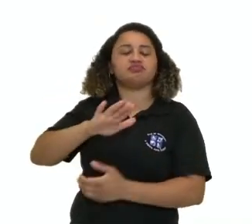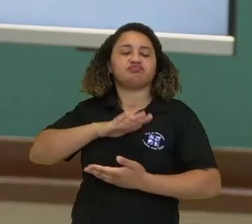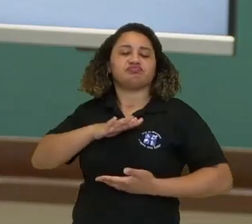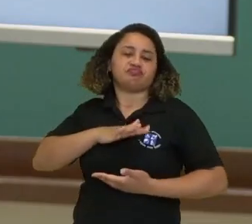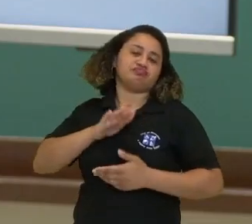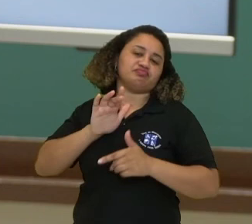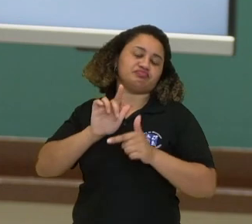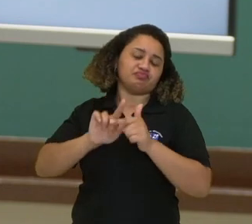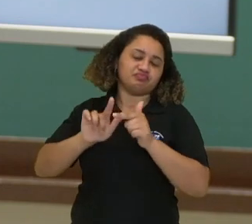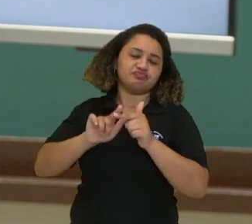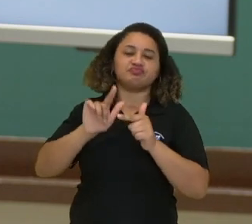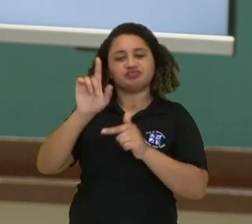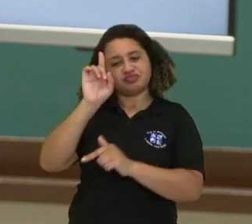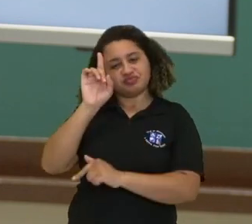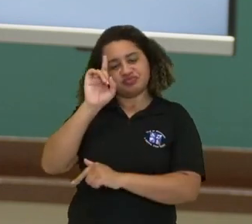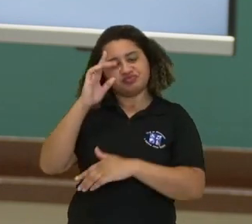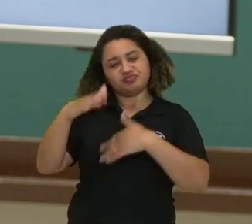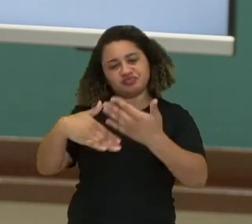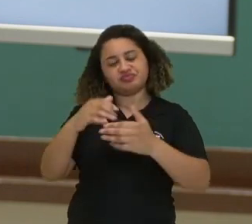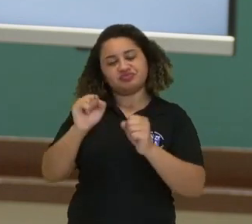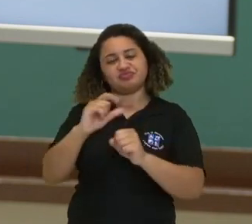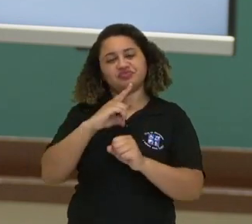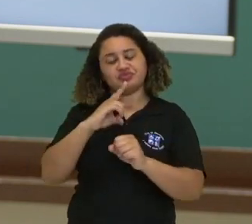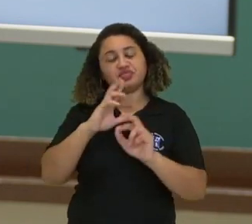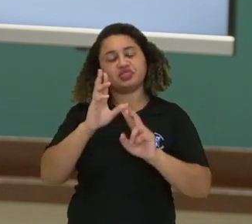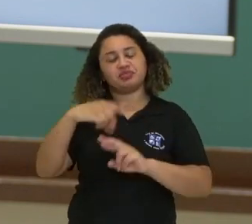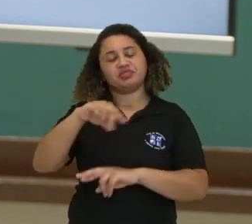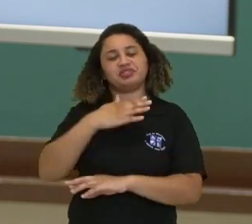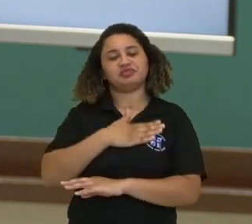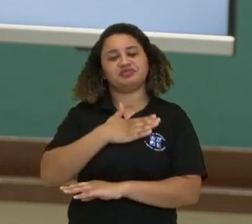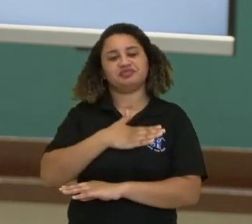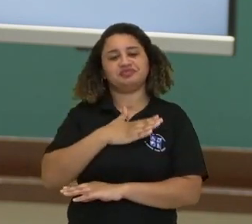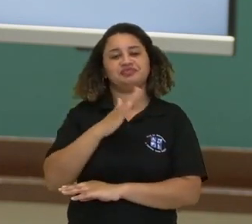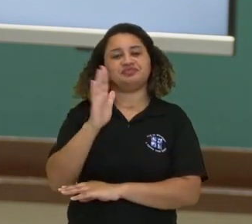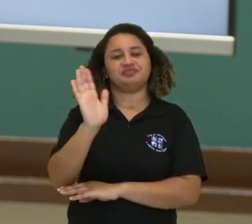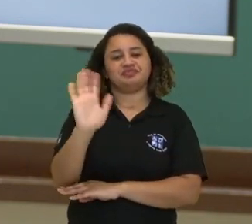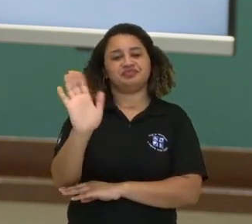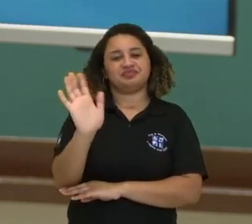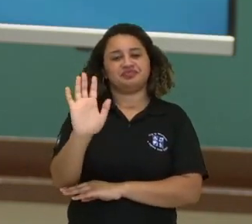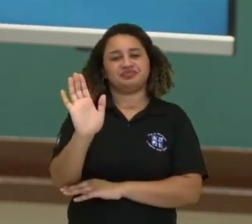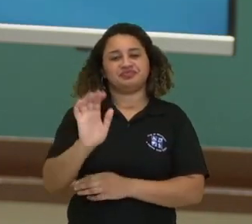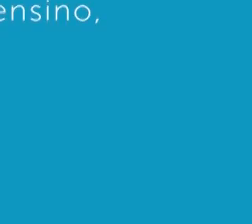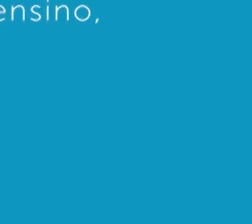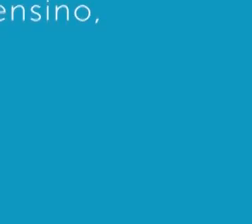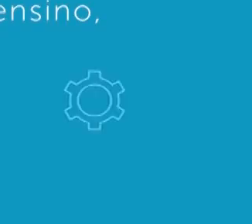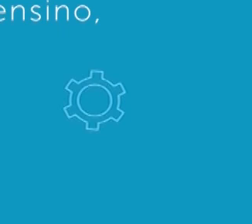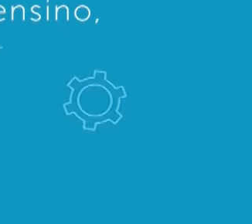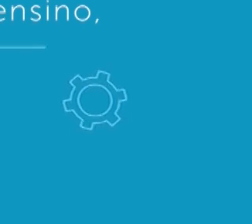problemas, né, no nosso dia a dia. Espero que vocês tenham gostado e até breve!